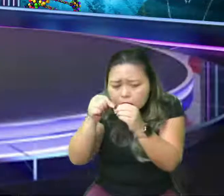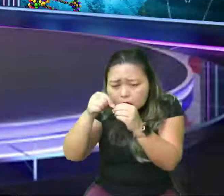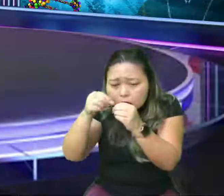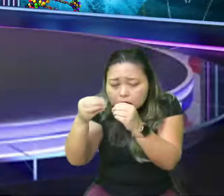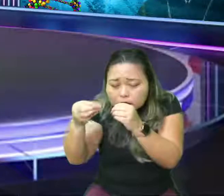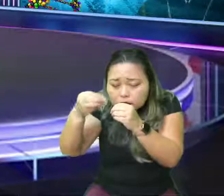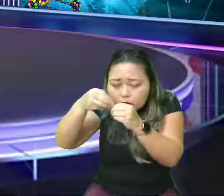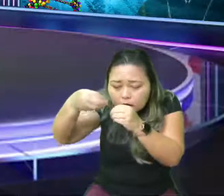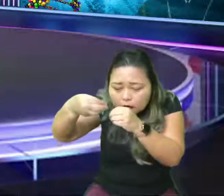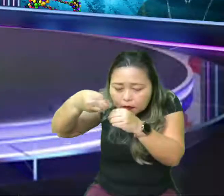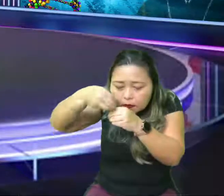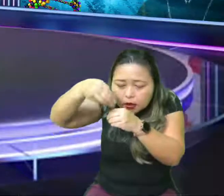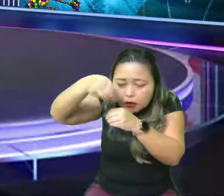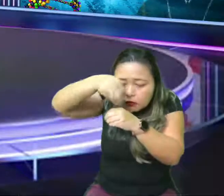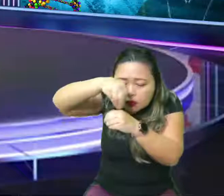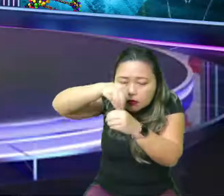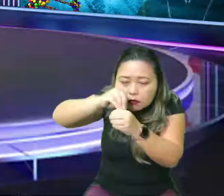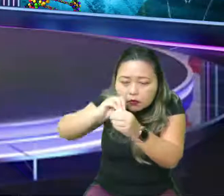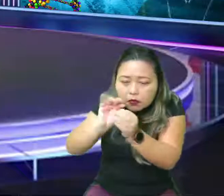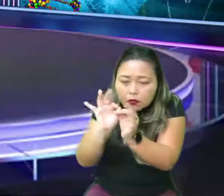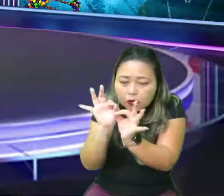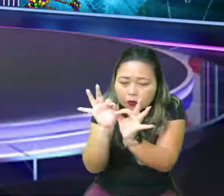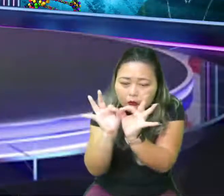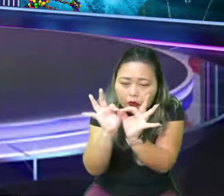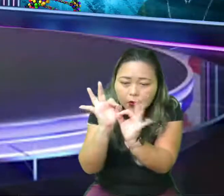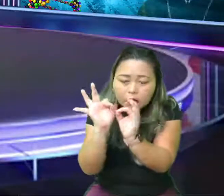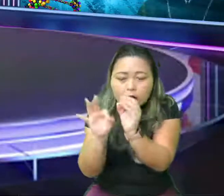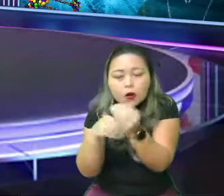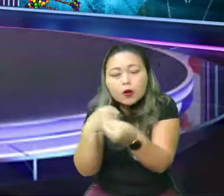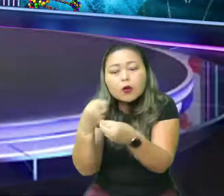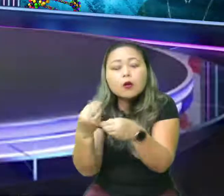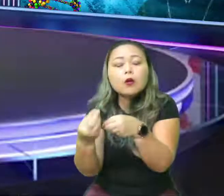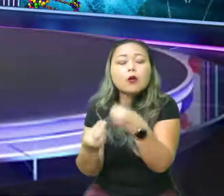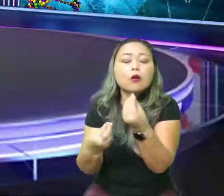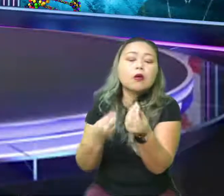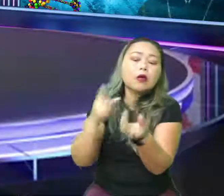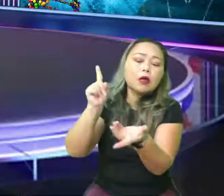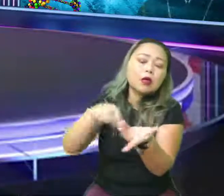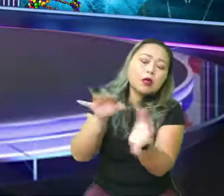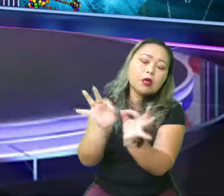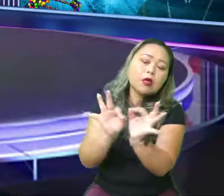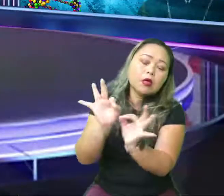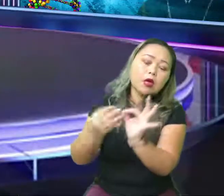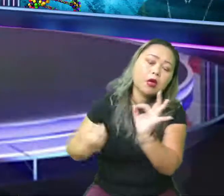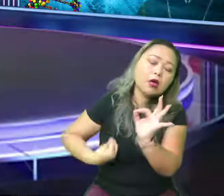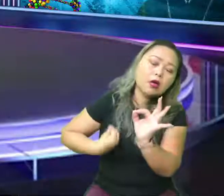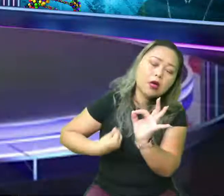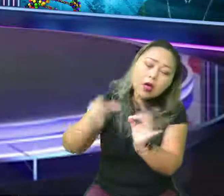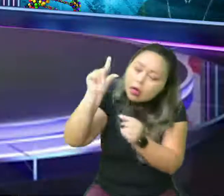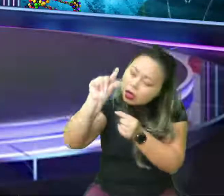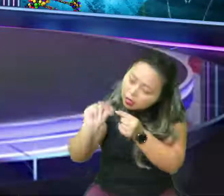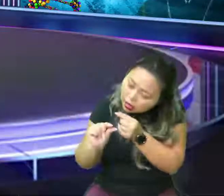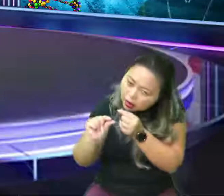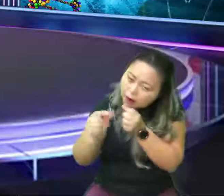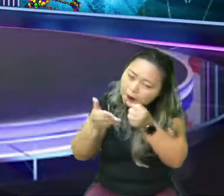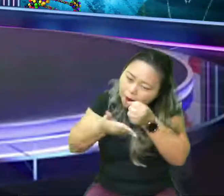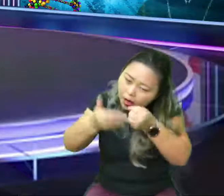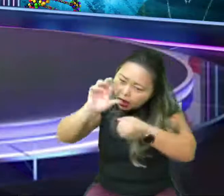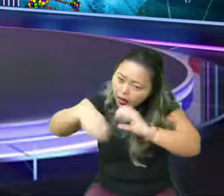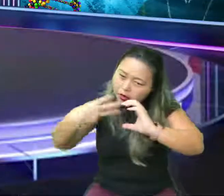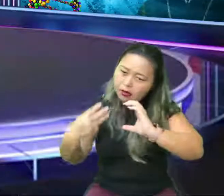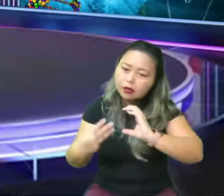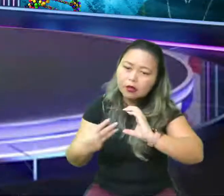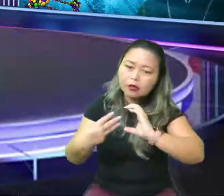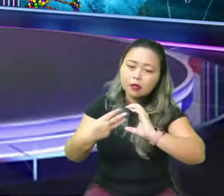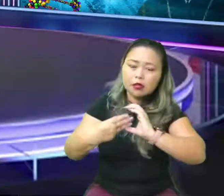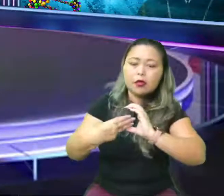aglomerações de moléculas que foram constituindo o que nós temos hoje, que vai formar a vida e a unidade básica da vida, que é a